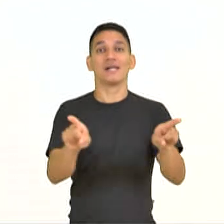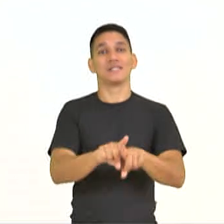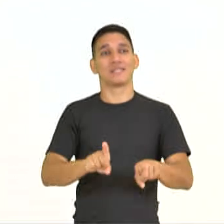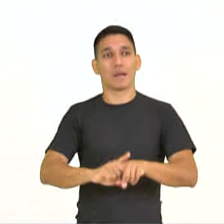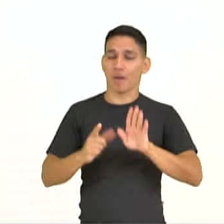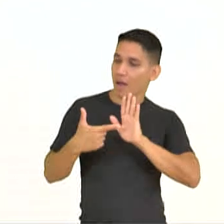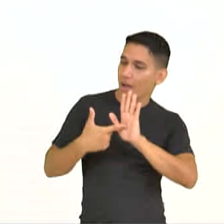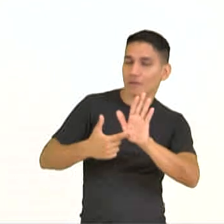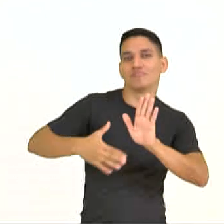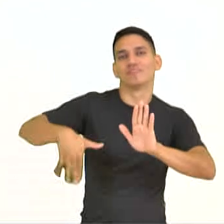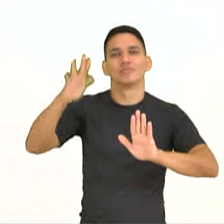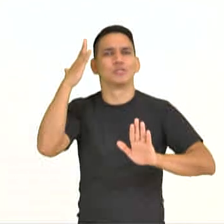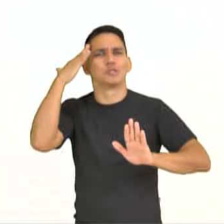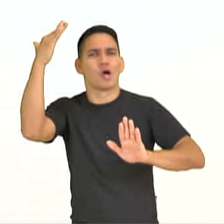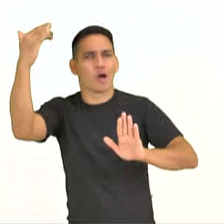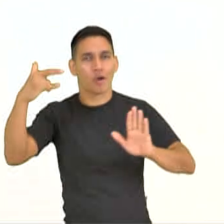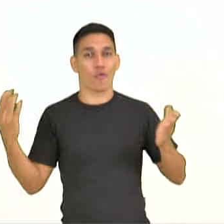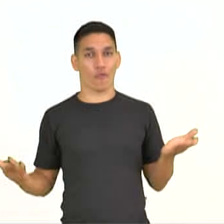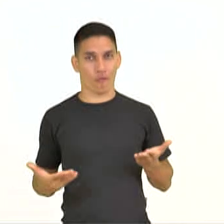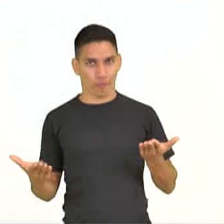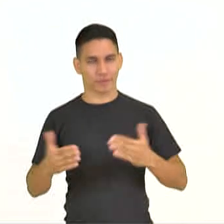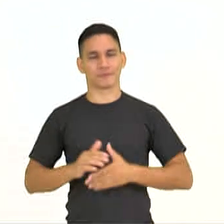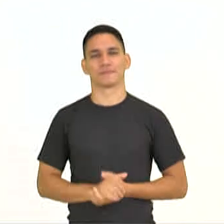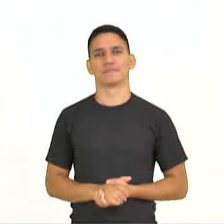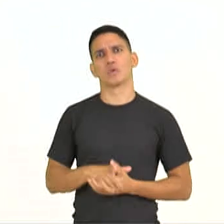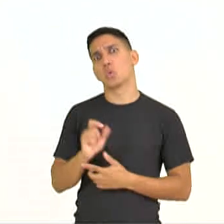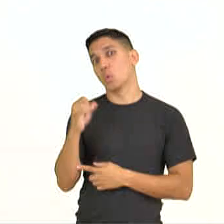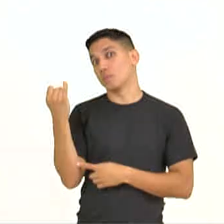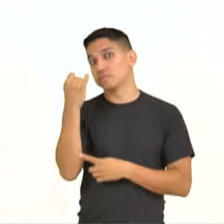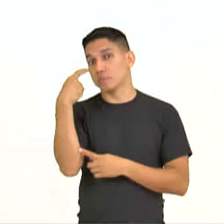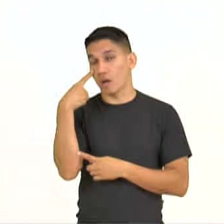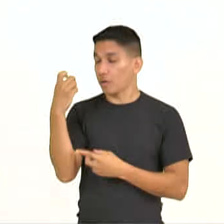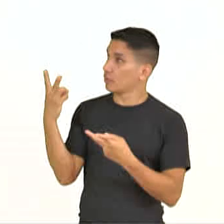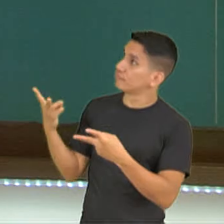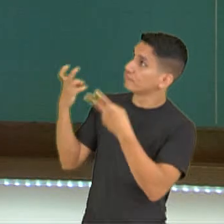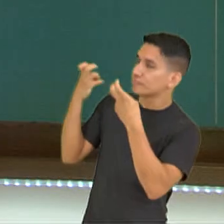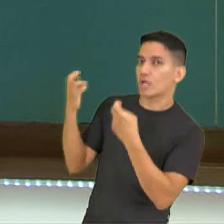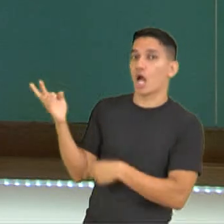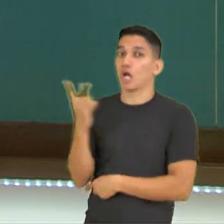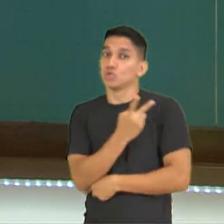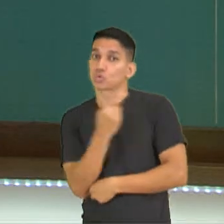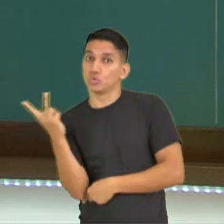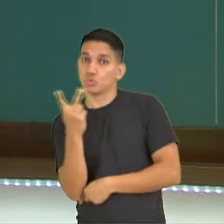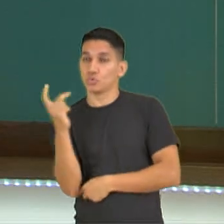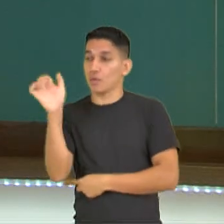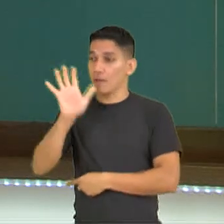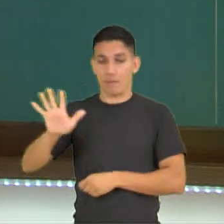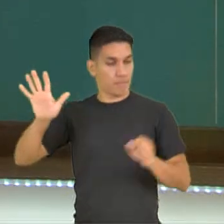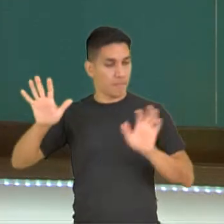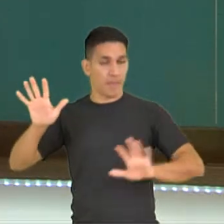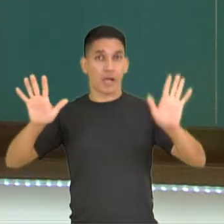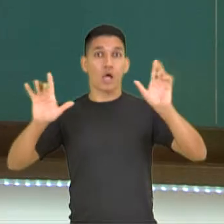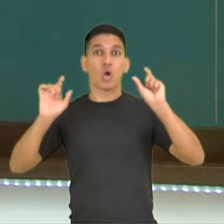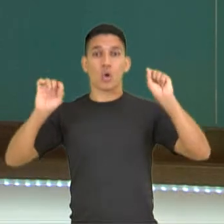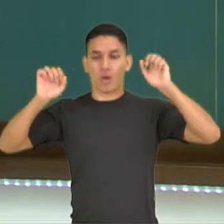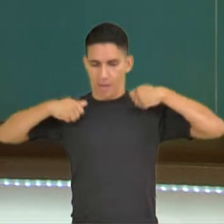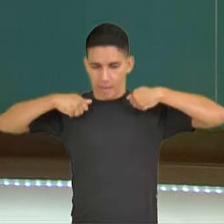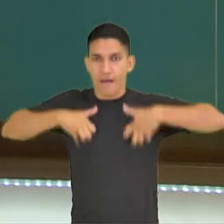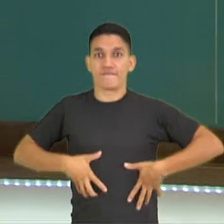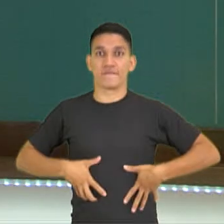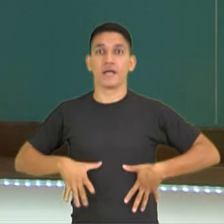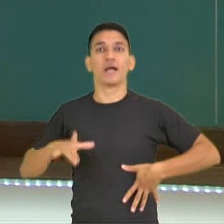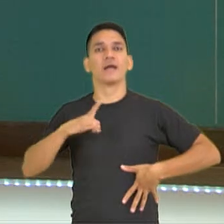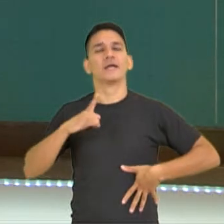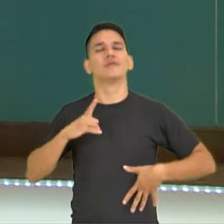mais popular dos hoje em dia. O que é importante a gente observar que tem relação nas duas imagens? A vestimenta. Sempre